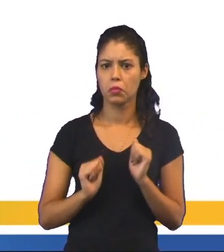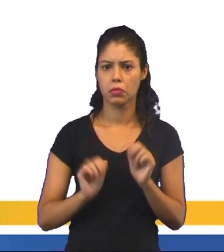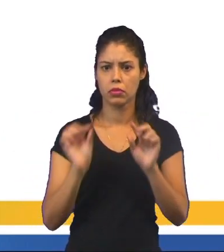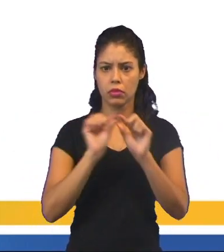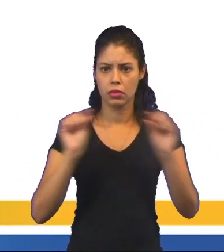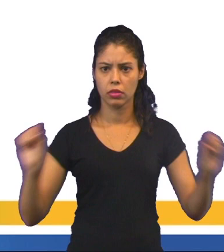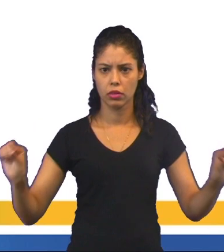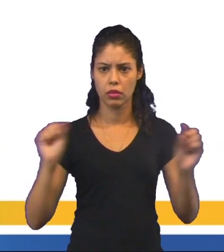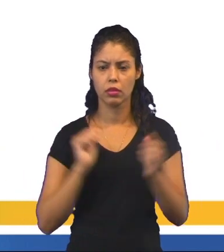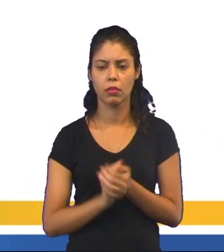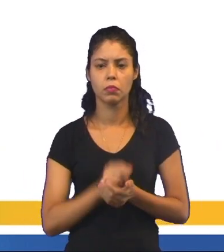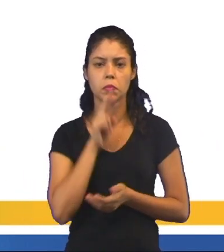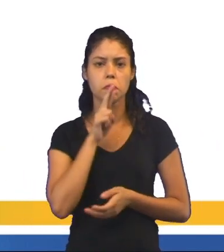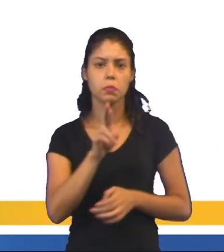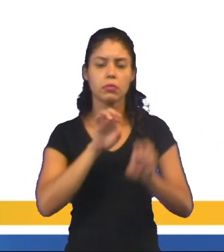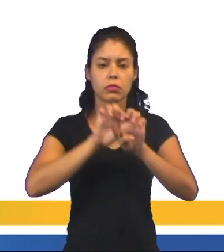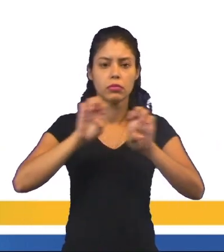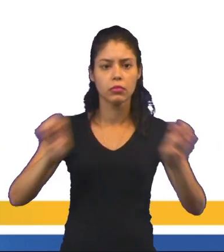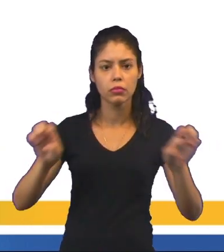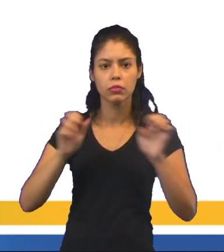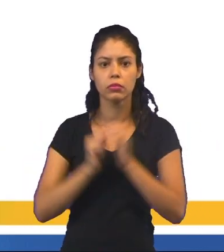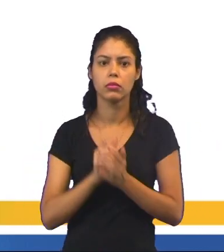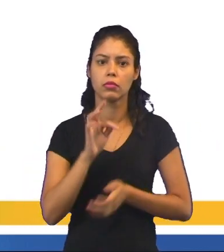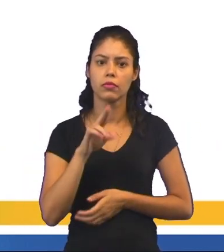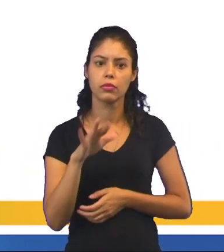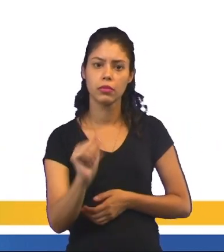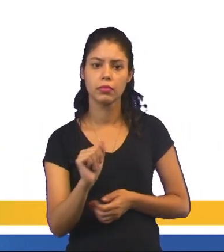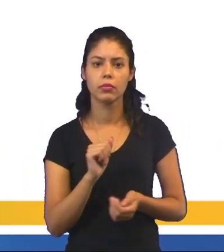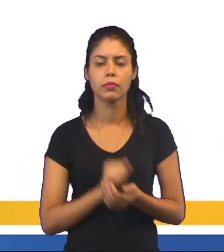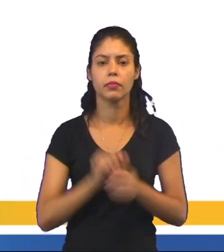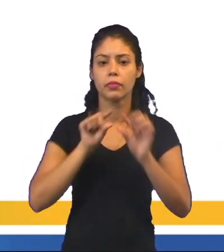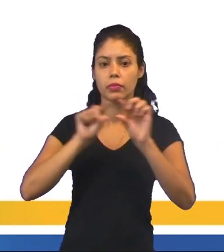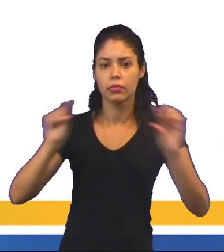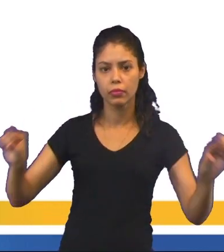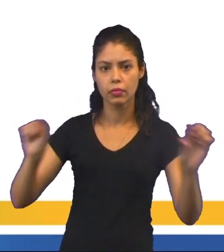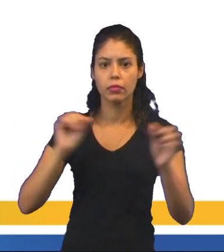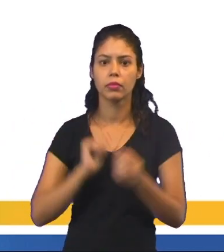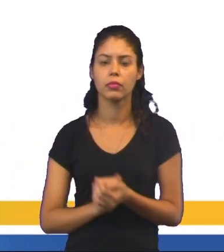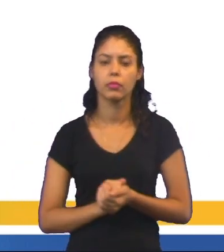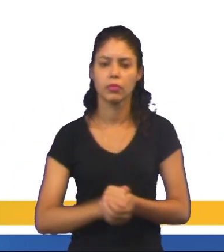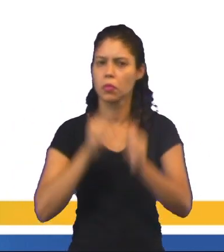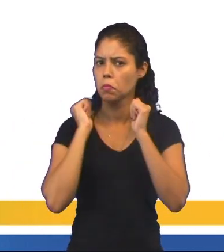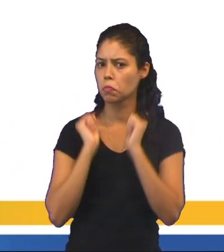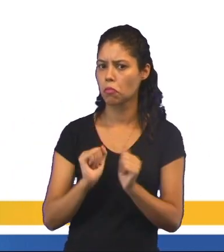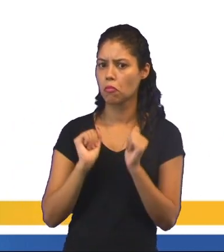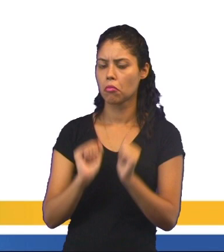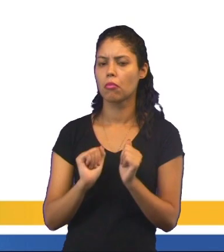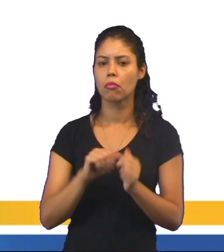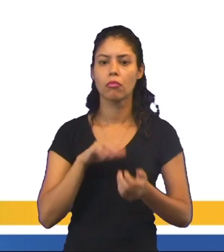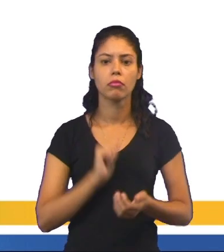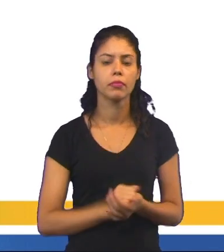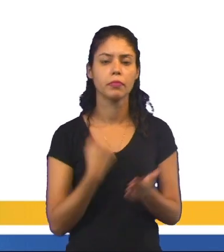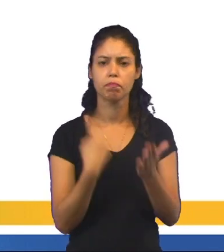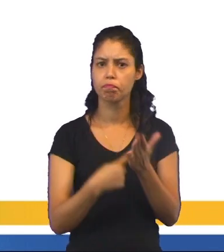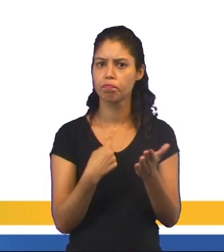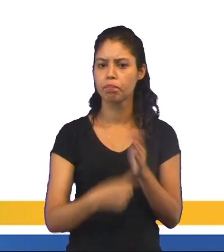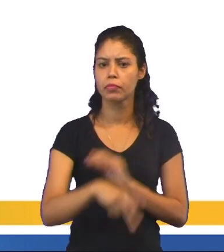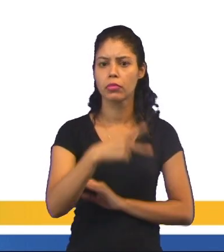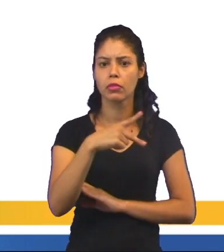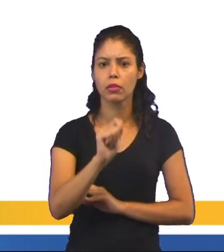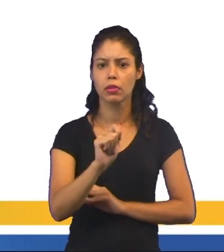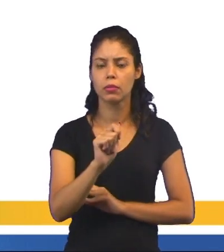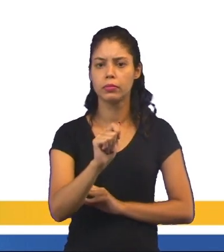distintos determinam uma reta para o cálculo da equação fundamental de uma reta devemos